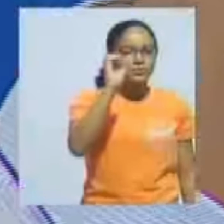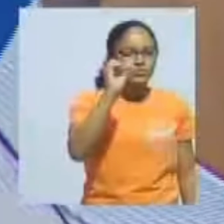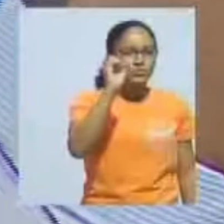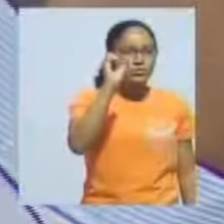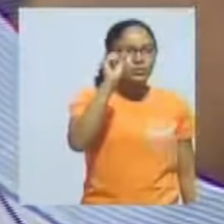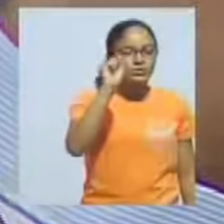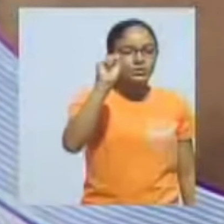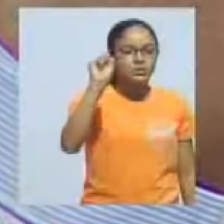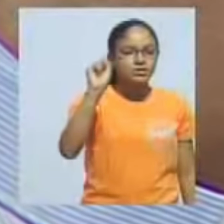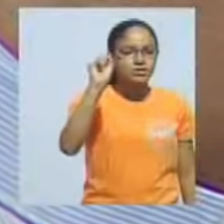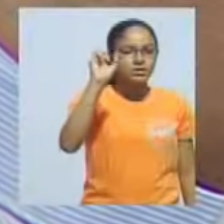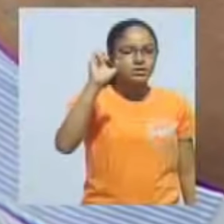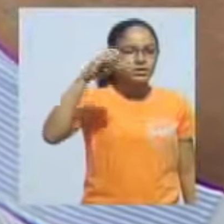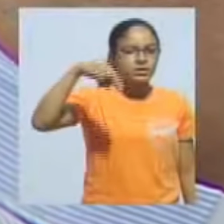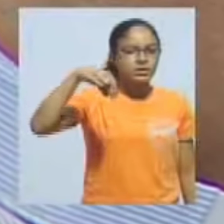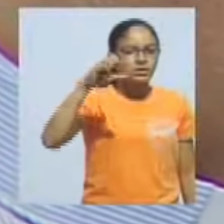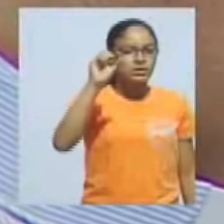capítulo 3,